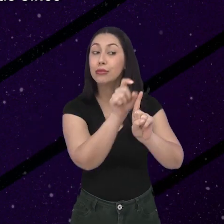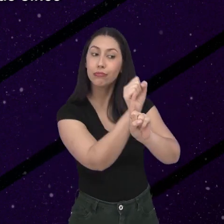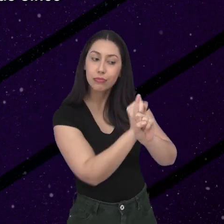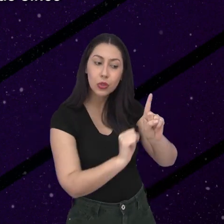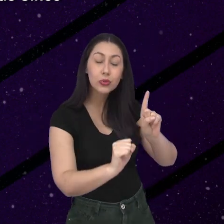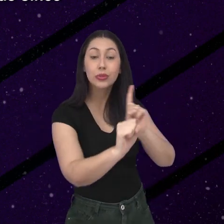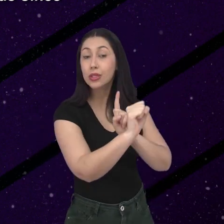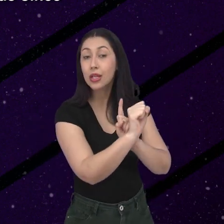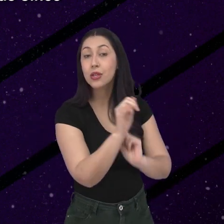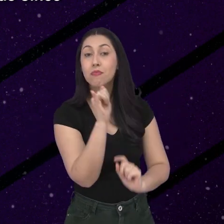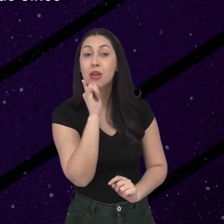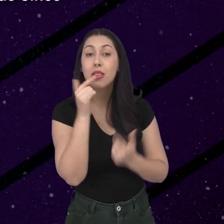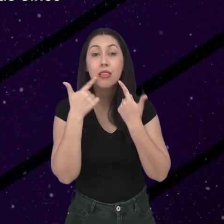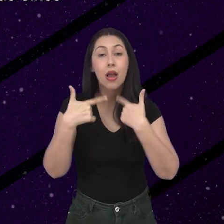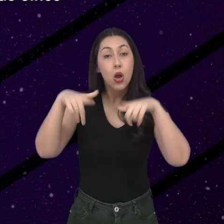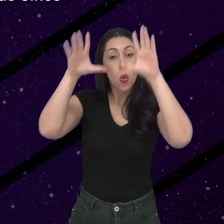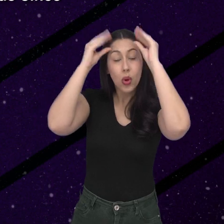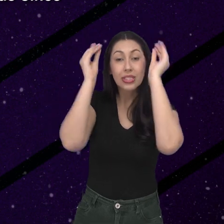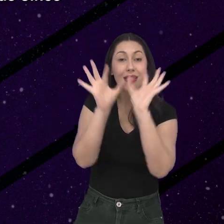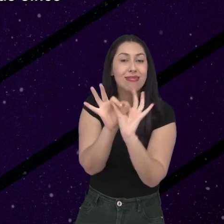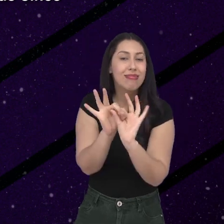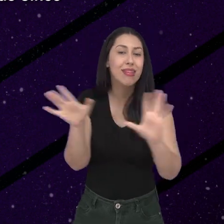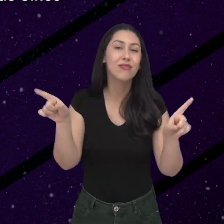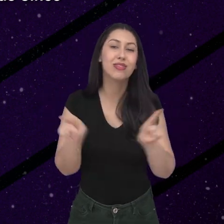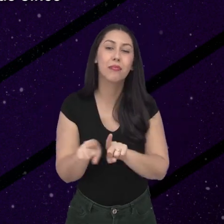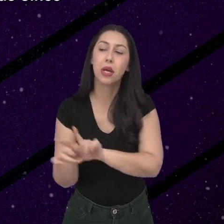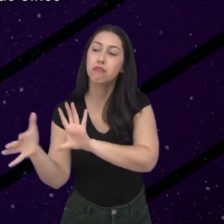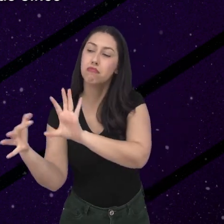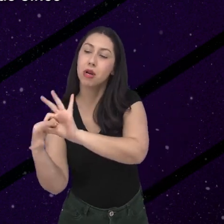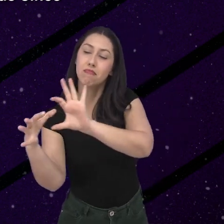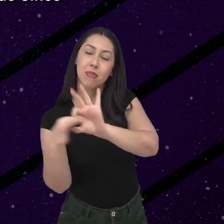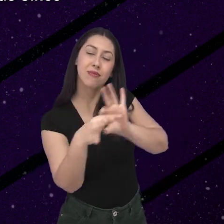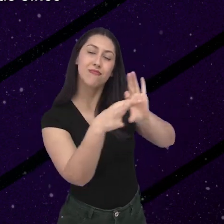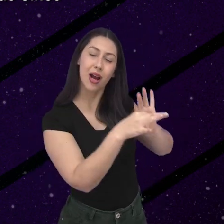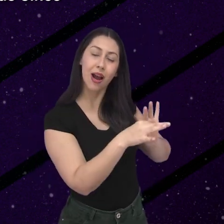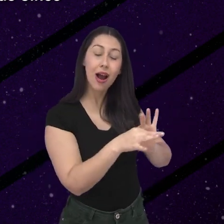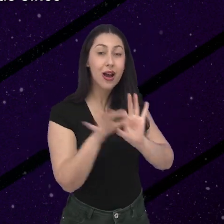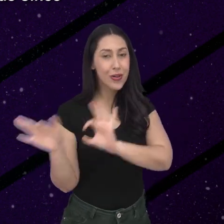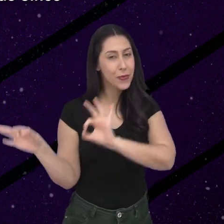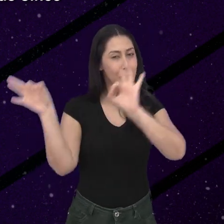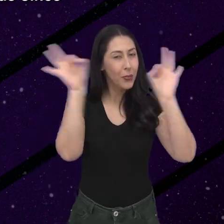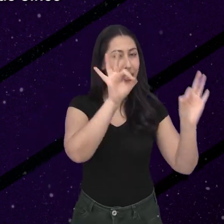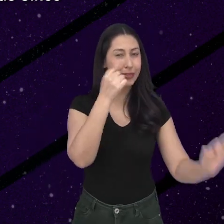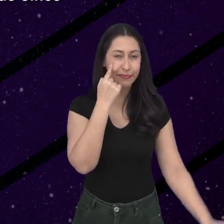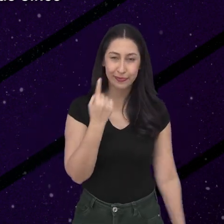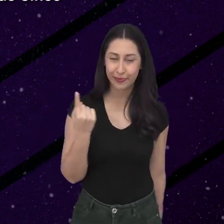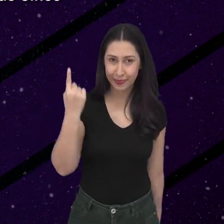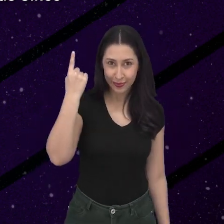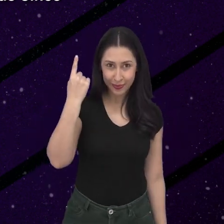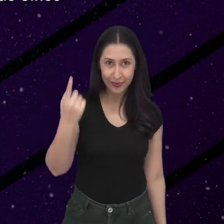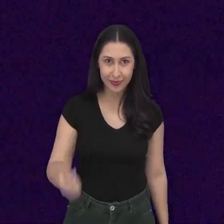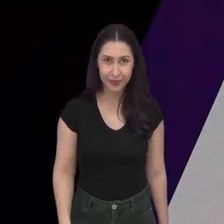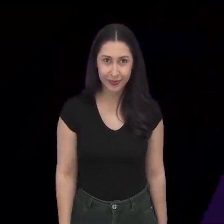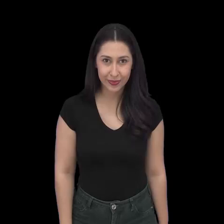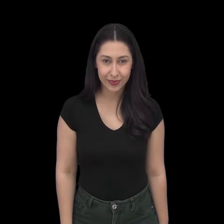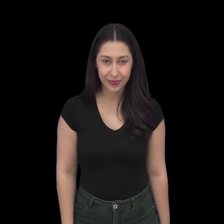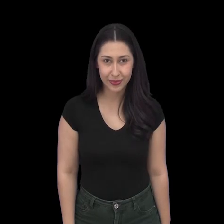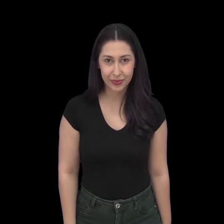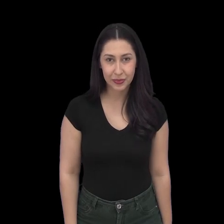sociais, com uma linguagem de livre acesso e conexão mútua. Veja agora o live session de Ludy Mazzucati.